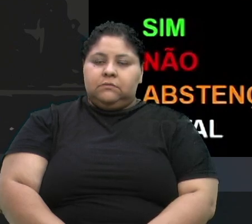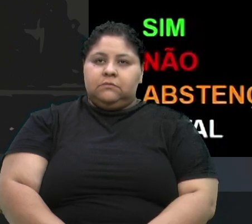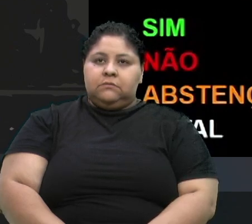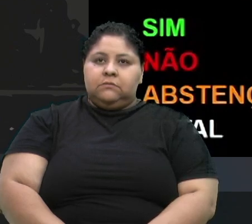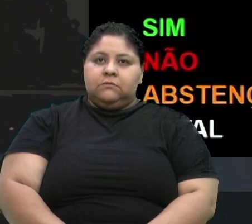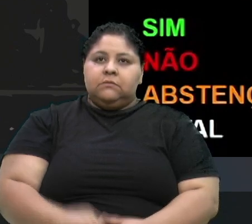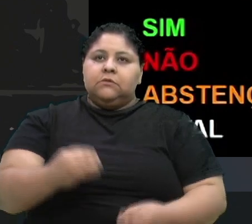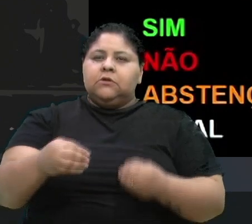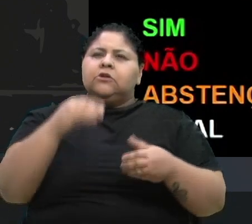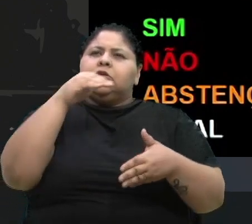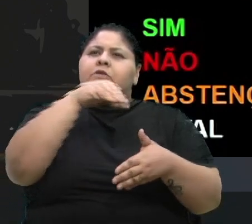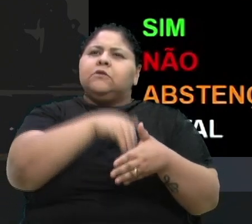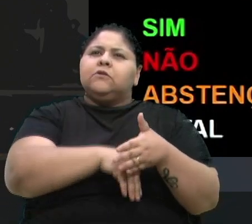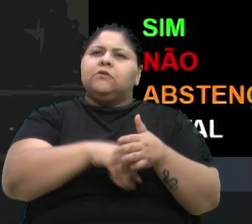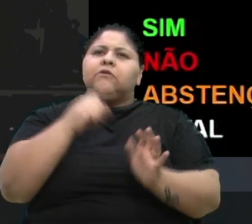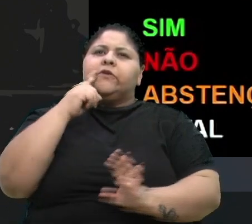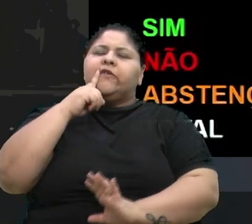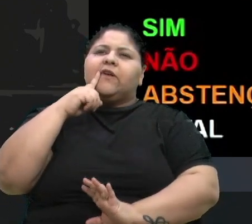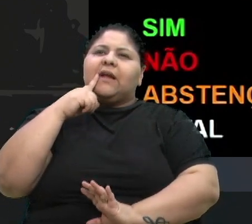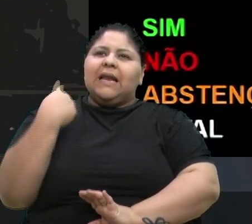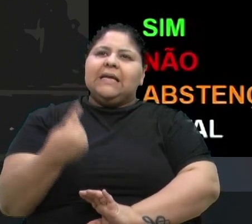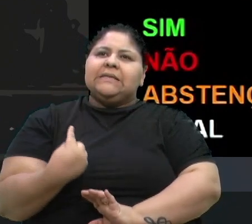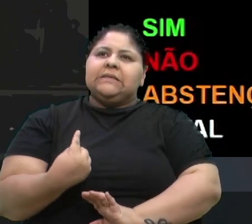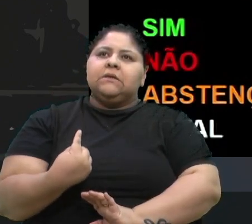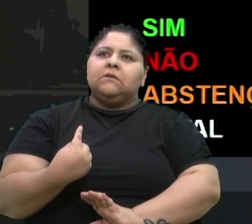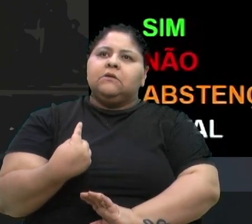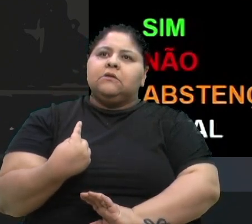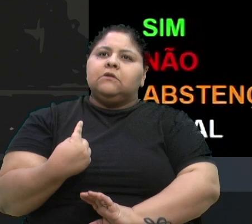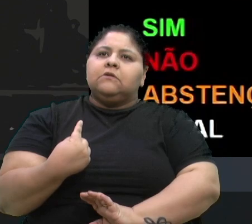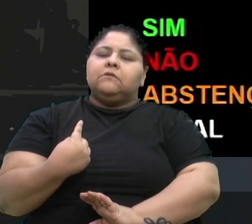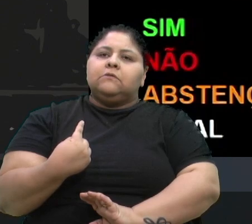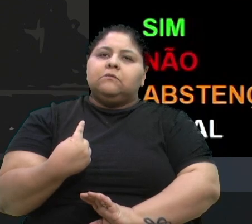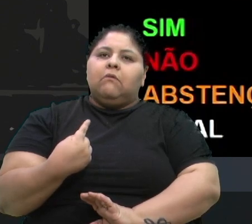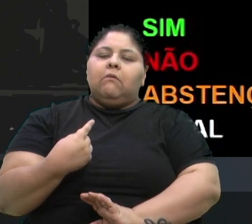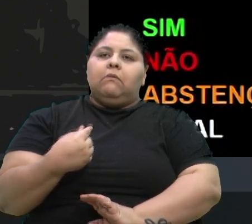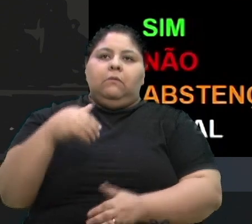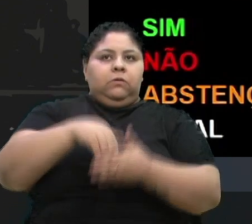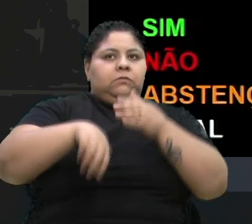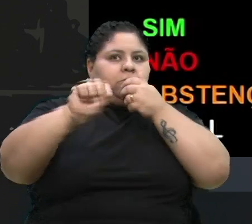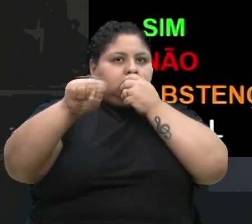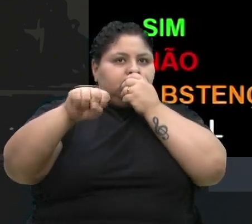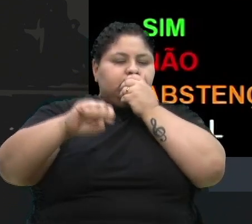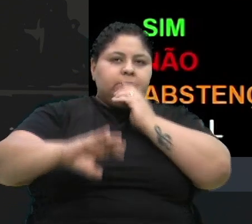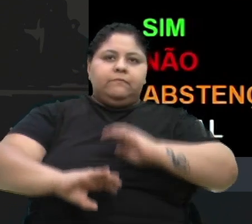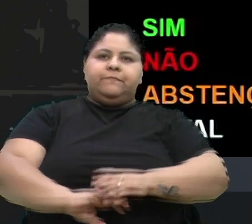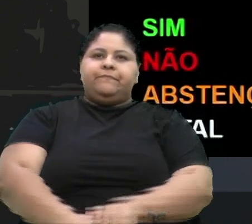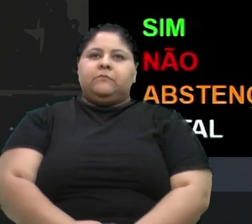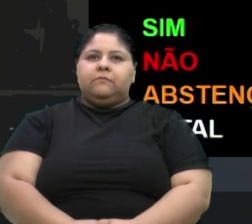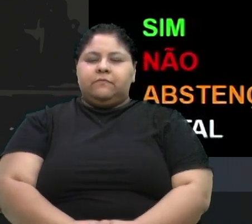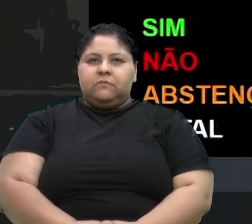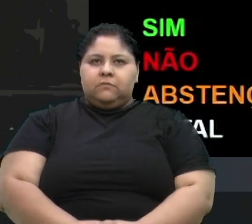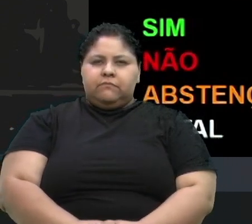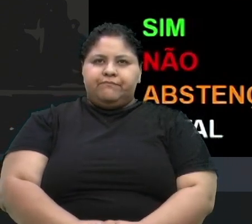Como vota Gladys Frisso? Eu voto sim, senhor presidente.